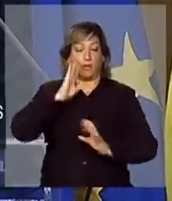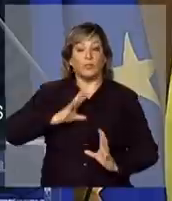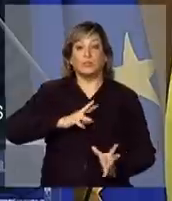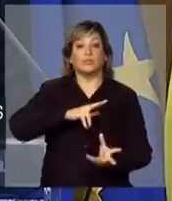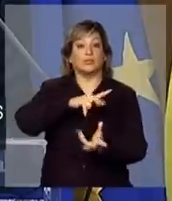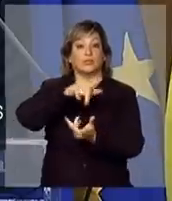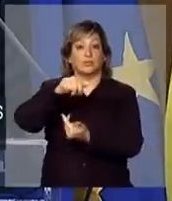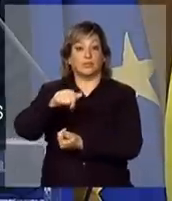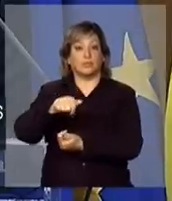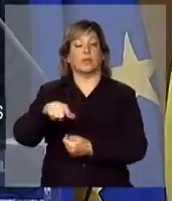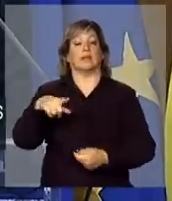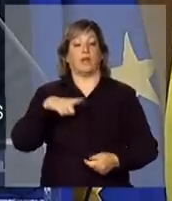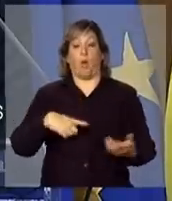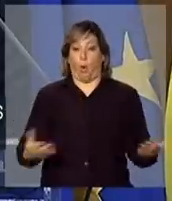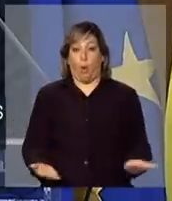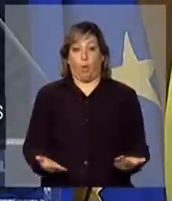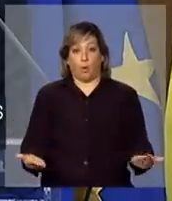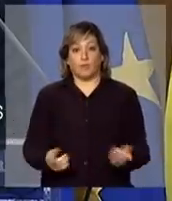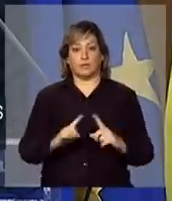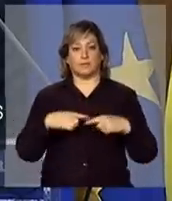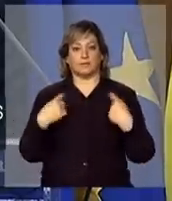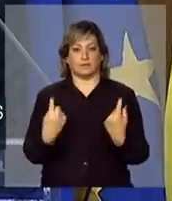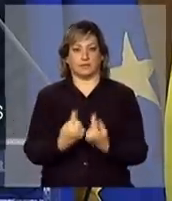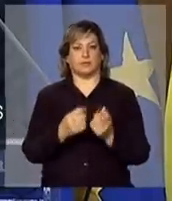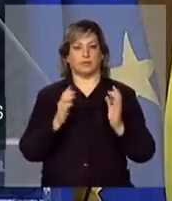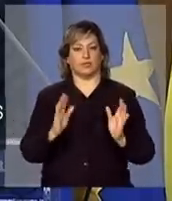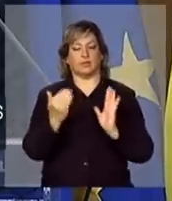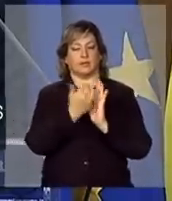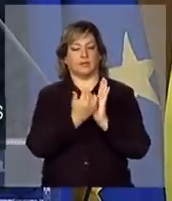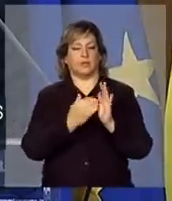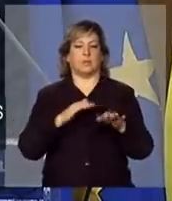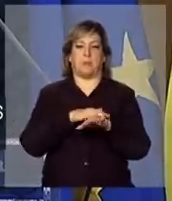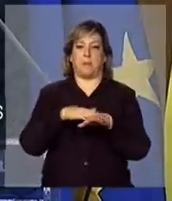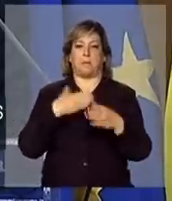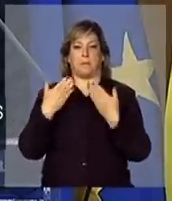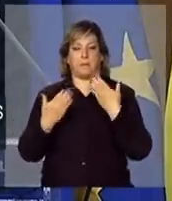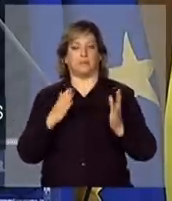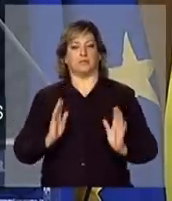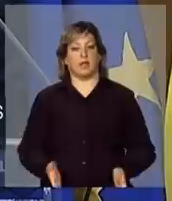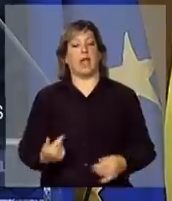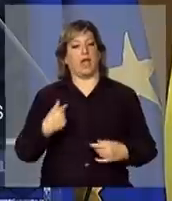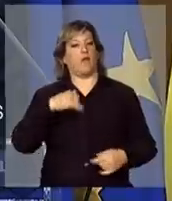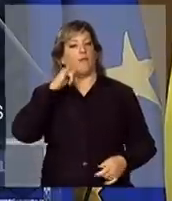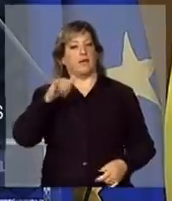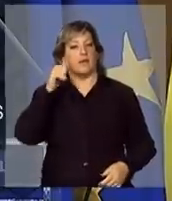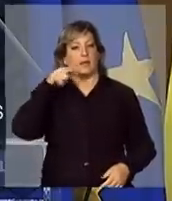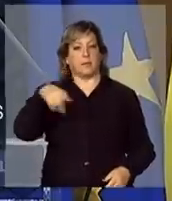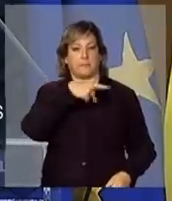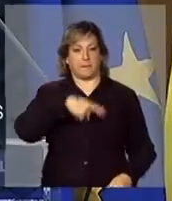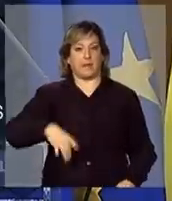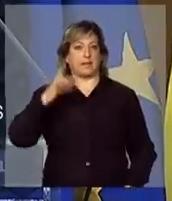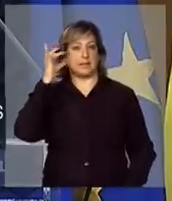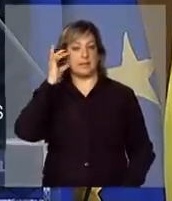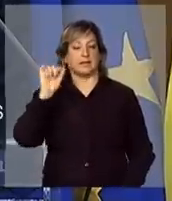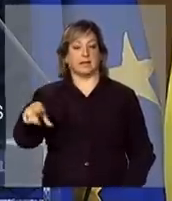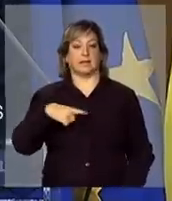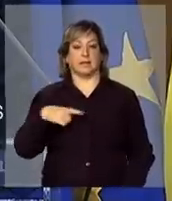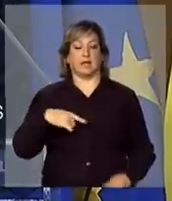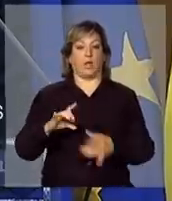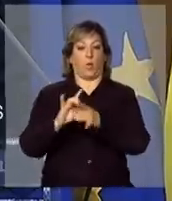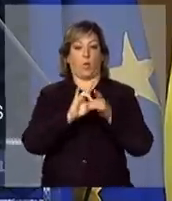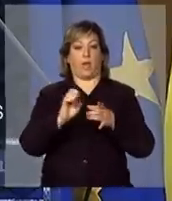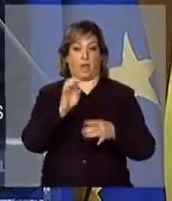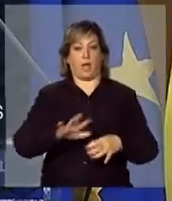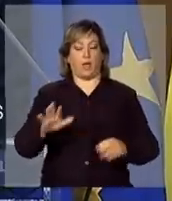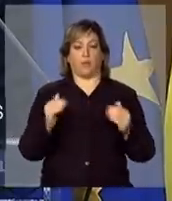tem sido ou foi hoje parte de nossa agenda de discussão. Frisei para a presidenta Dilma que a União Europeia